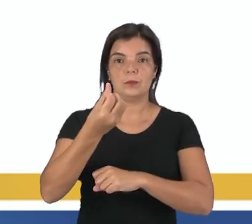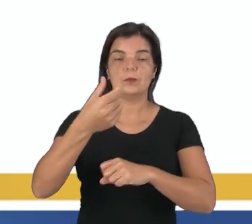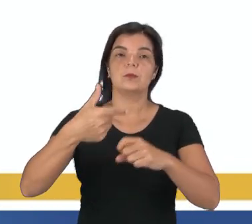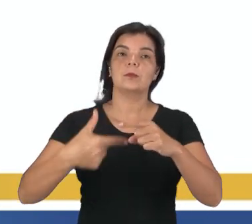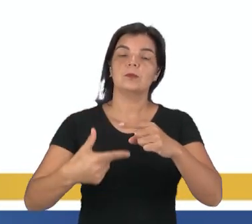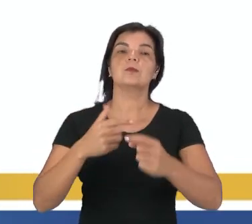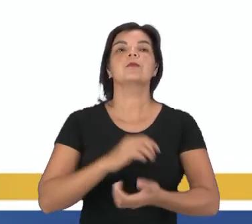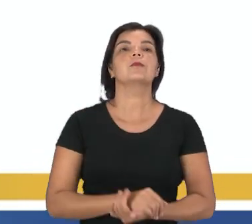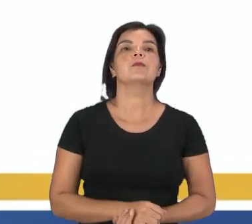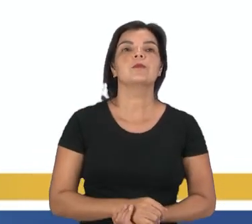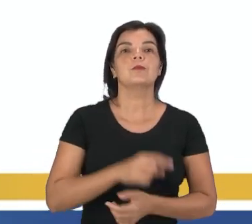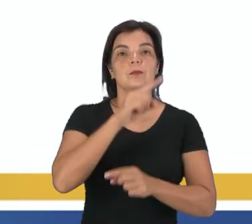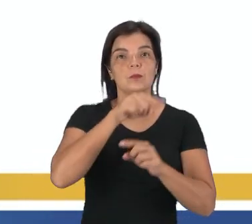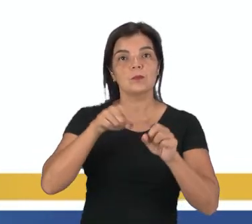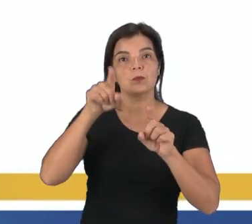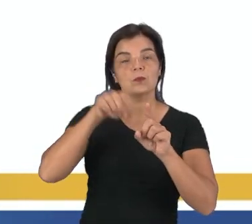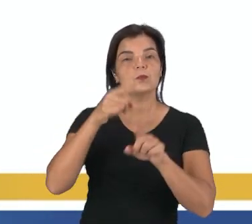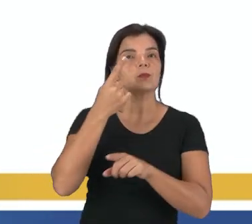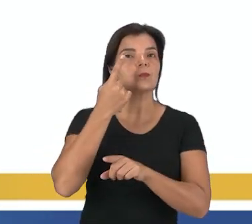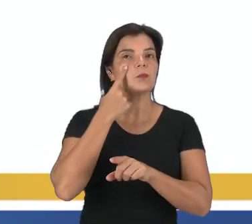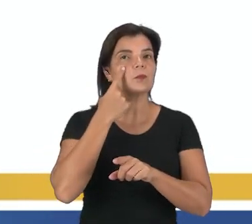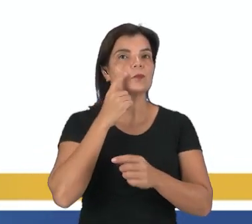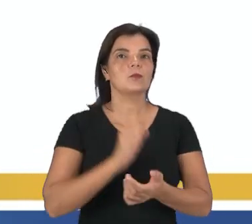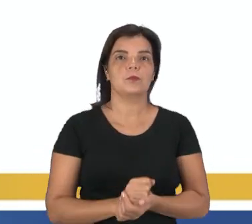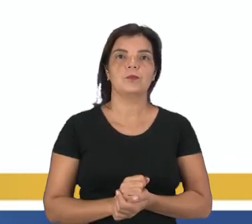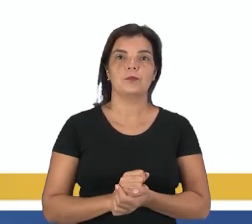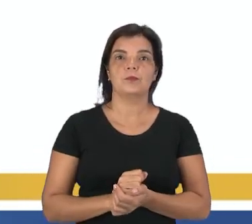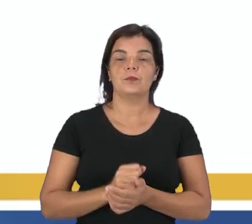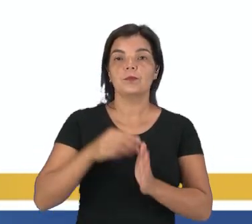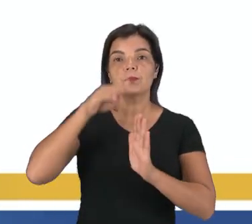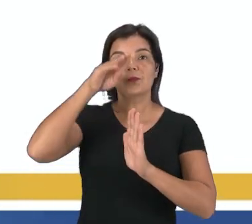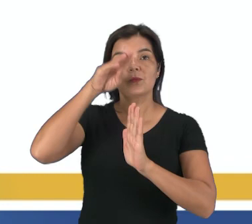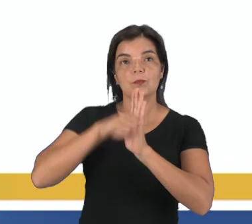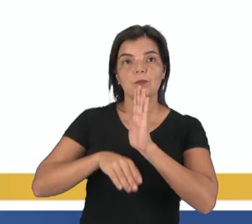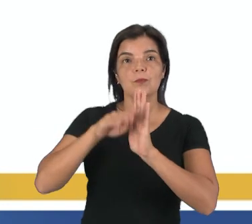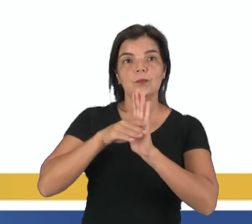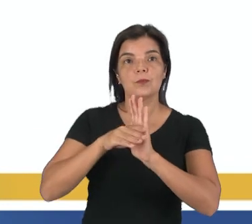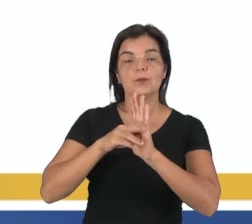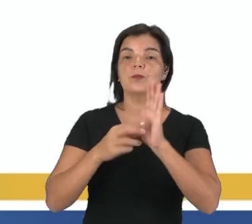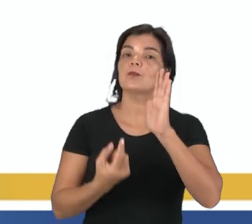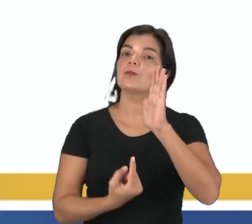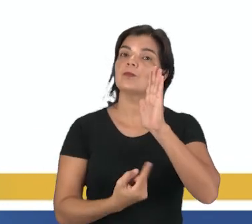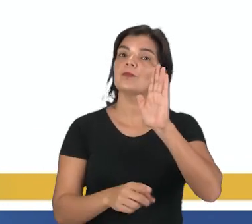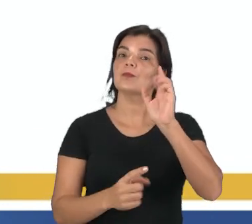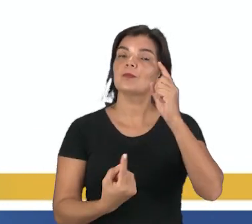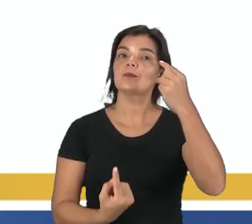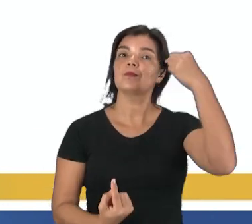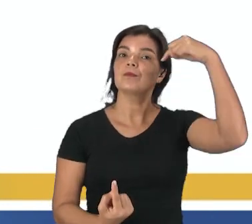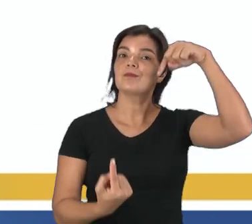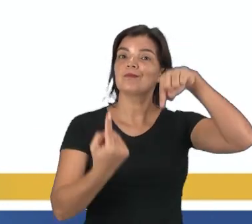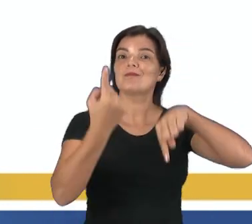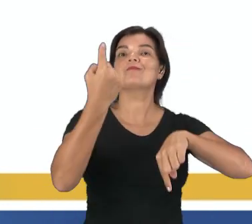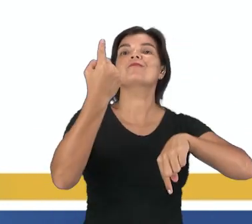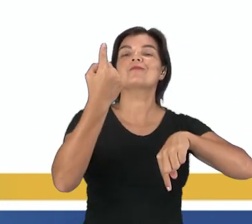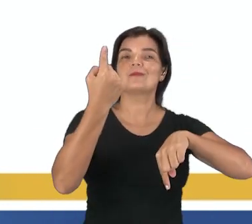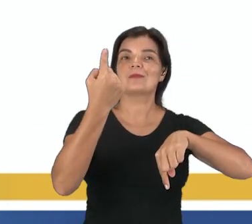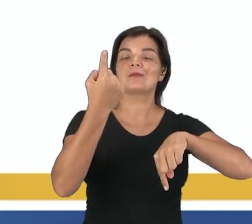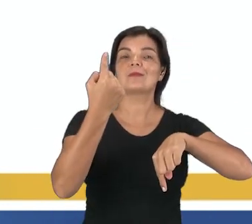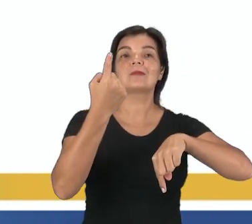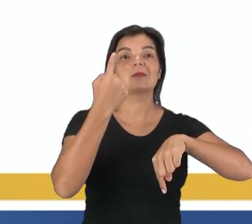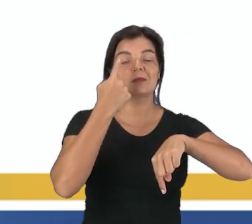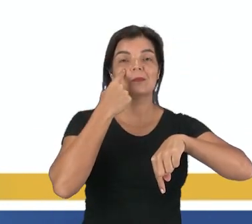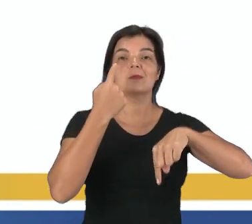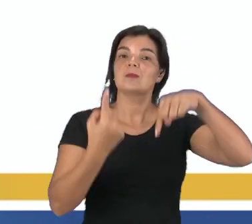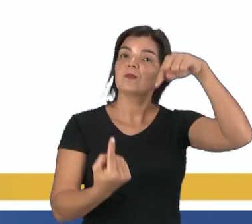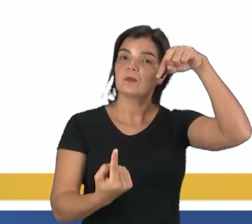assim como 6 está para 2. Mas observe que quando o meu tempo diminui, significa que a minha velocidade subiu. Então, o que eu